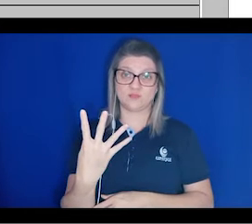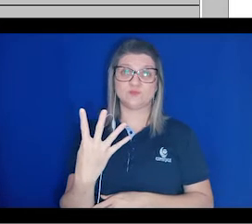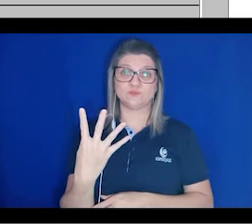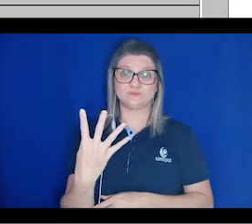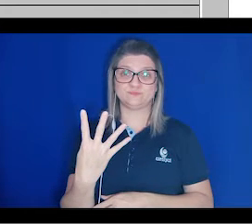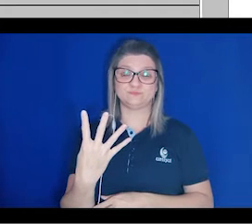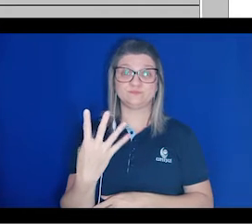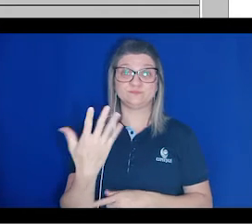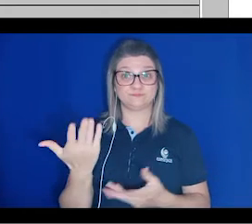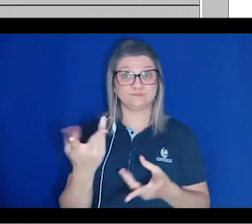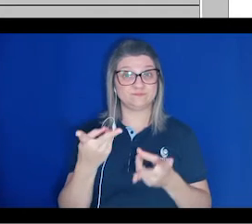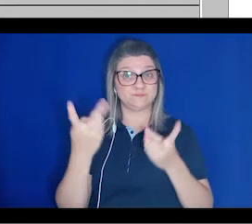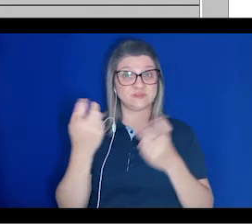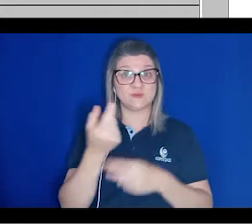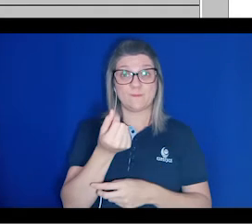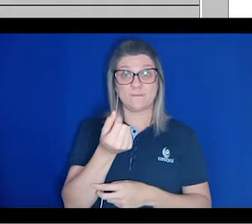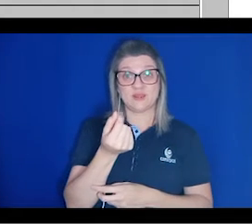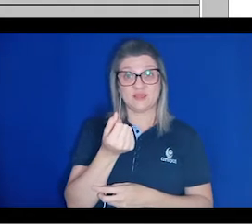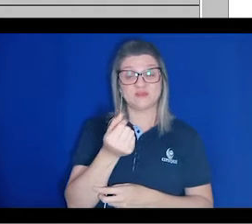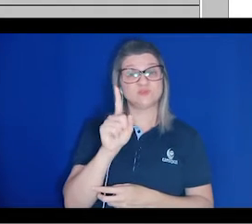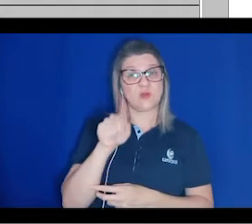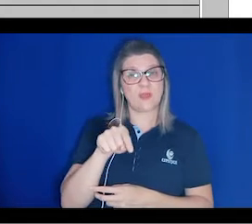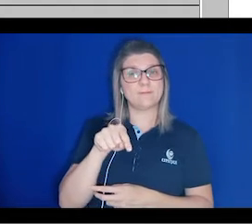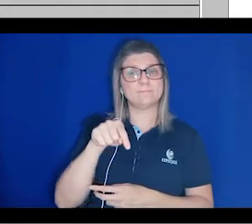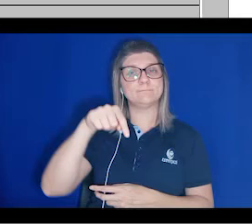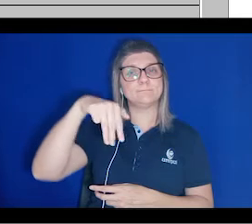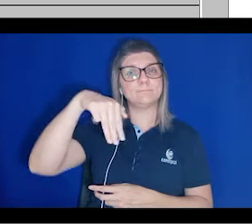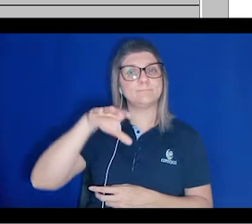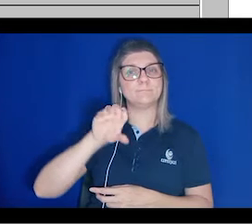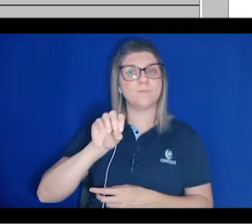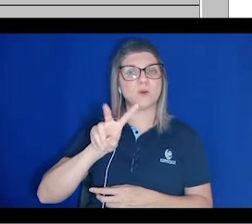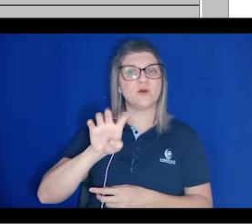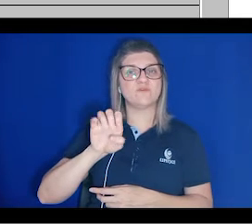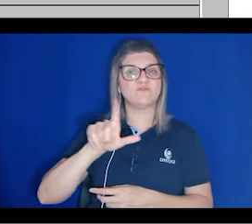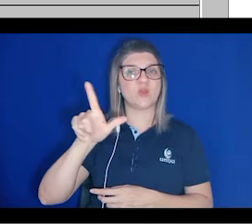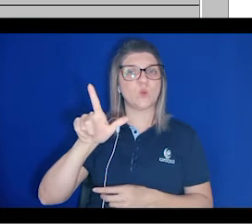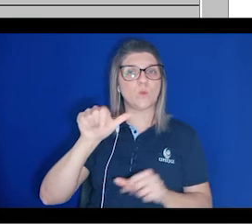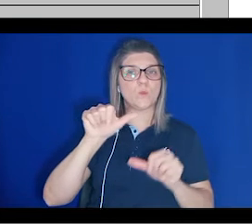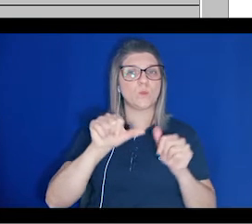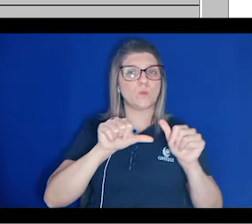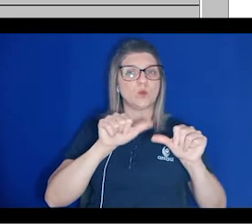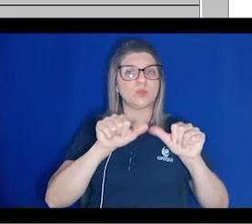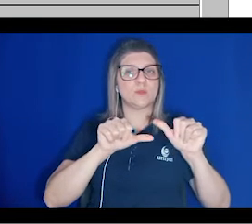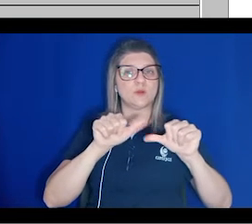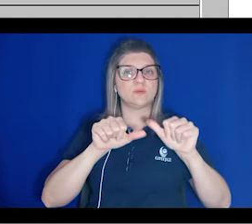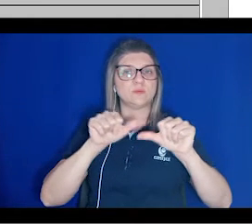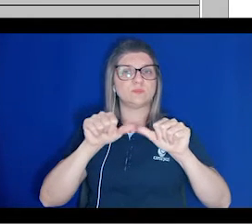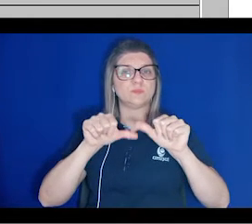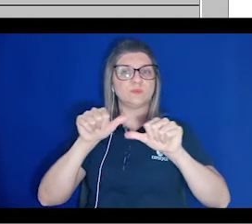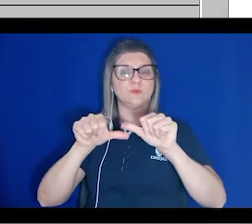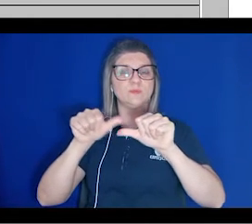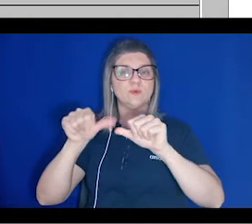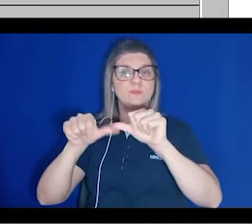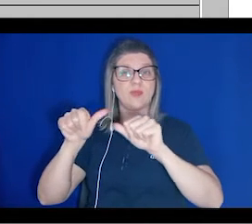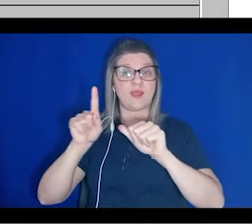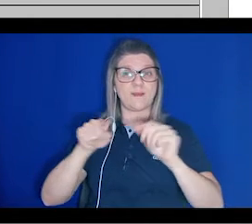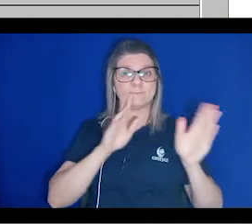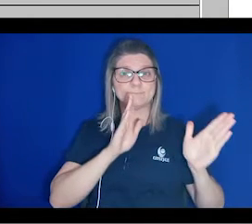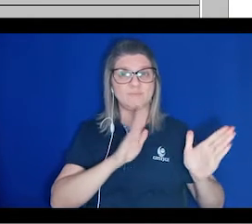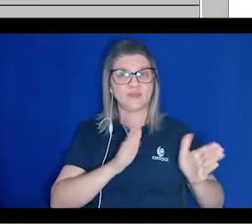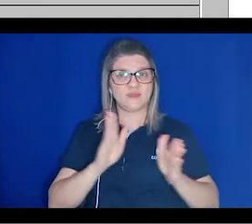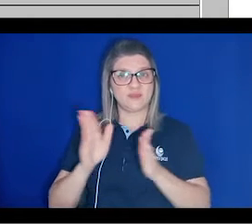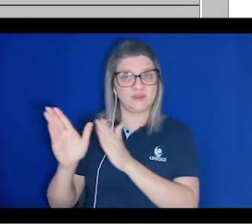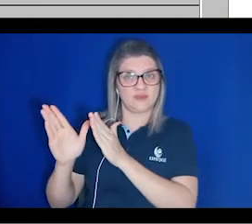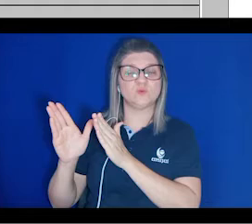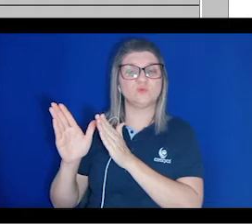4. Percebam, então, que o preço ele se torna móvel, ele vai se modificando, portanto, é uma média móvel de 3 períodos. Se